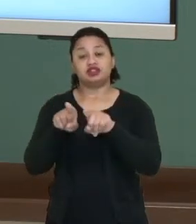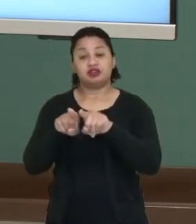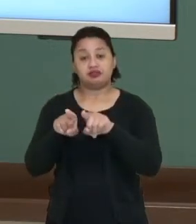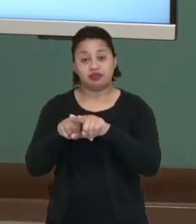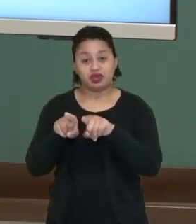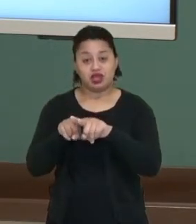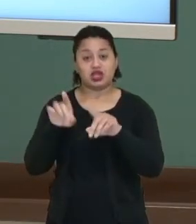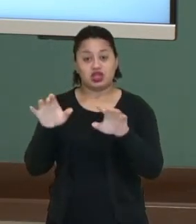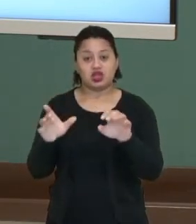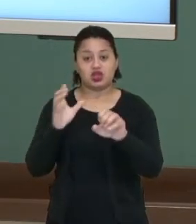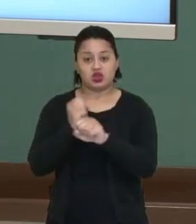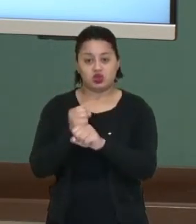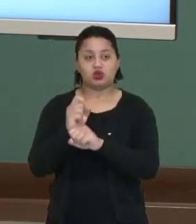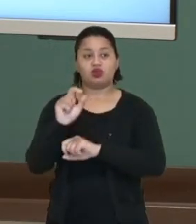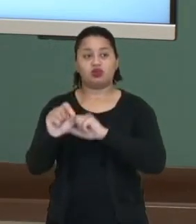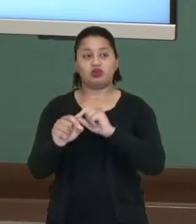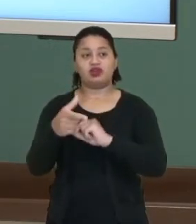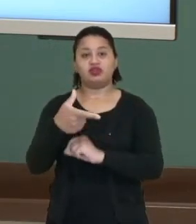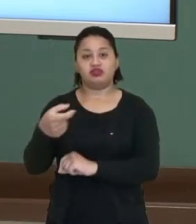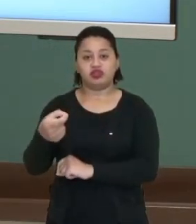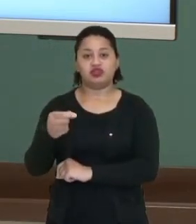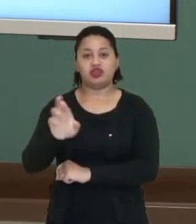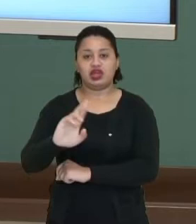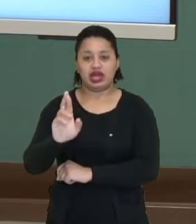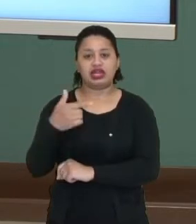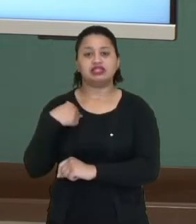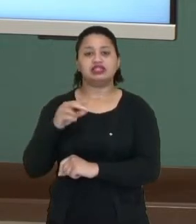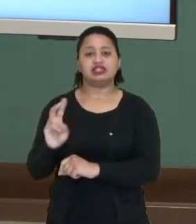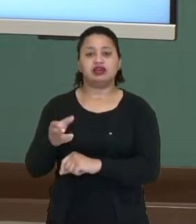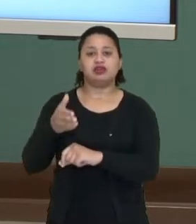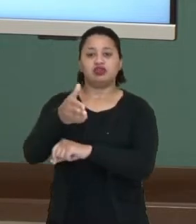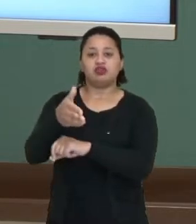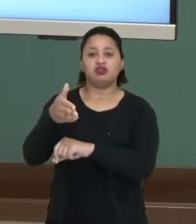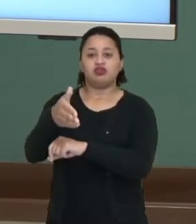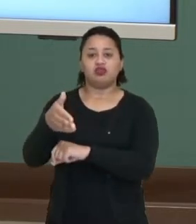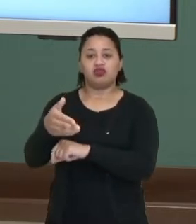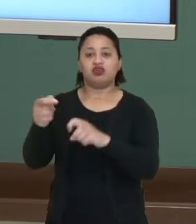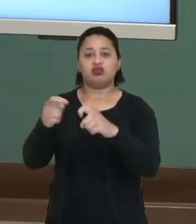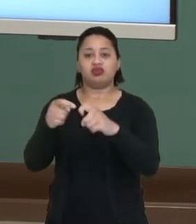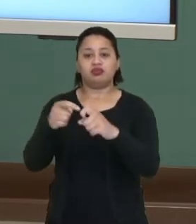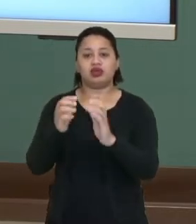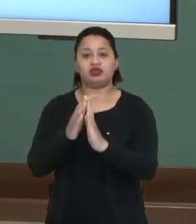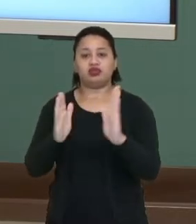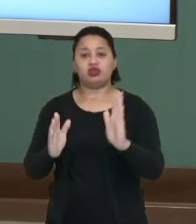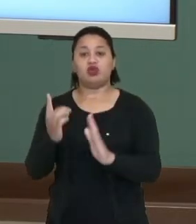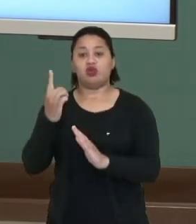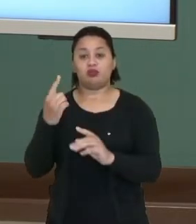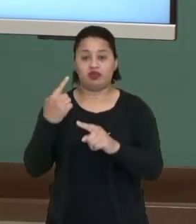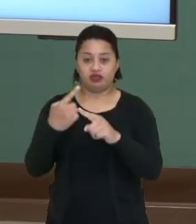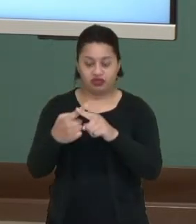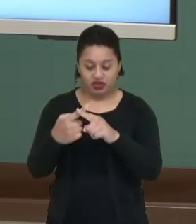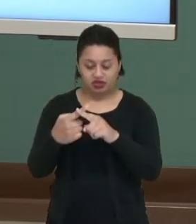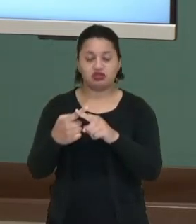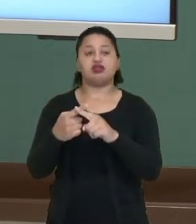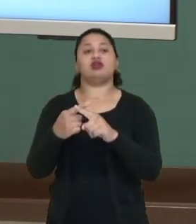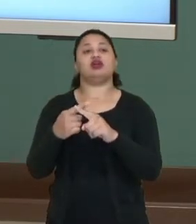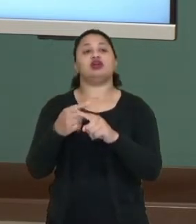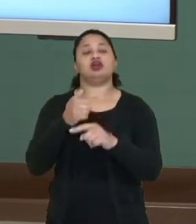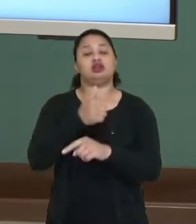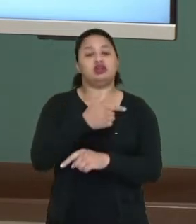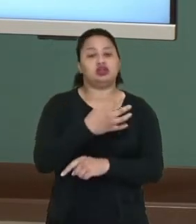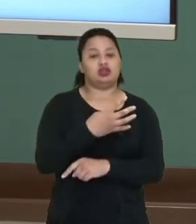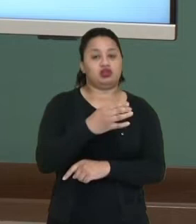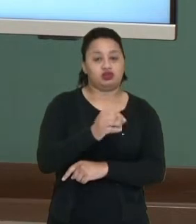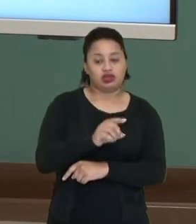seja, mais R$ 20 por consulta num certo período. Consultou uma vez, 140 mais